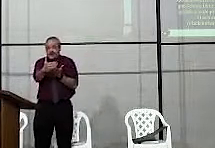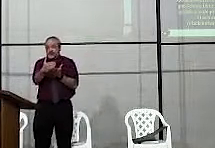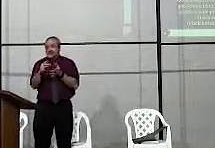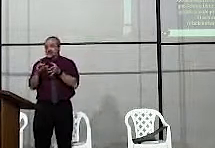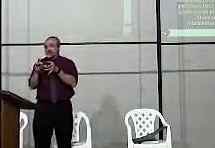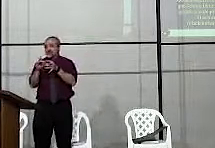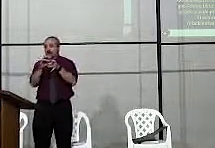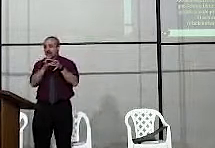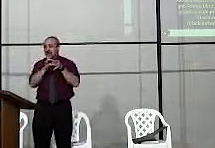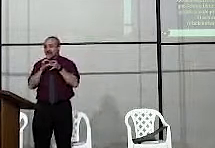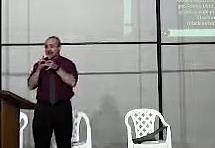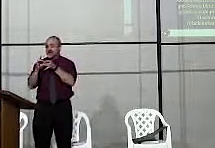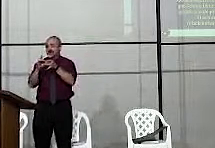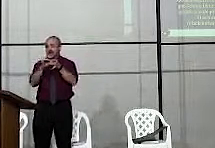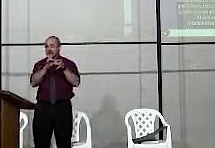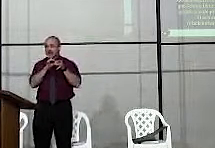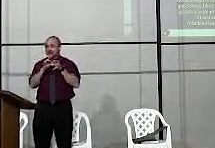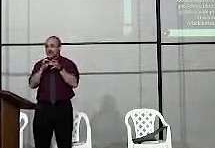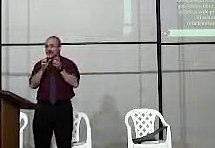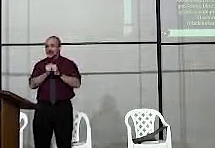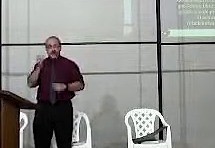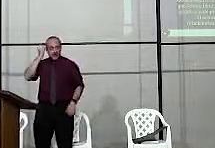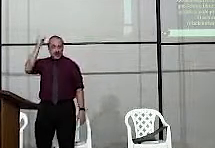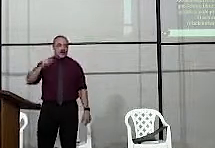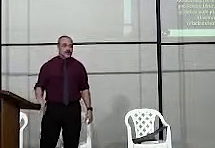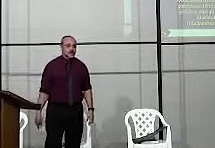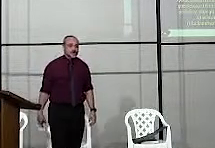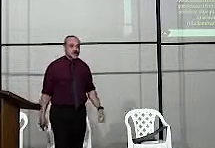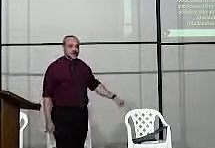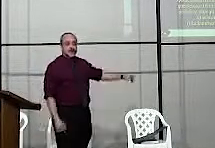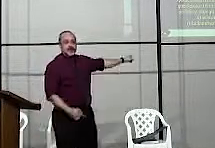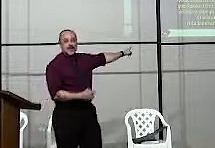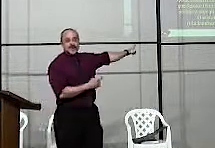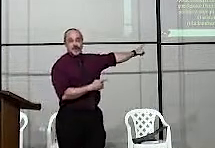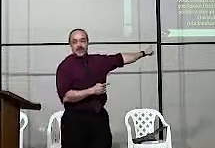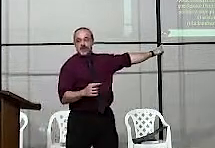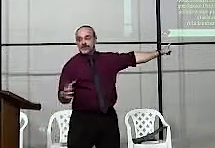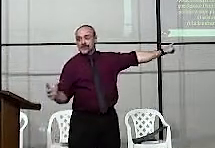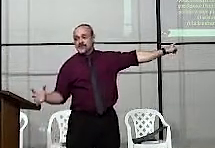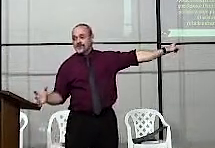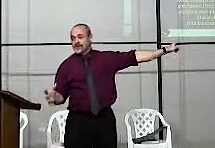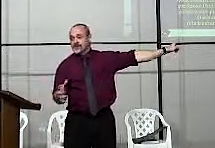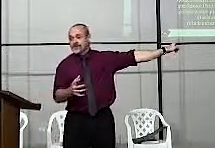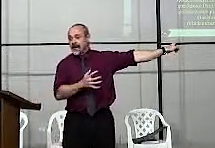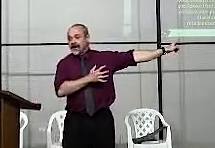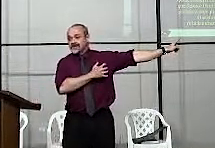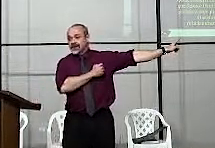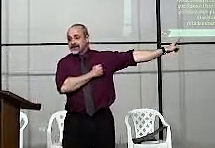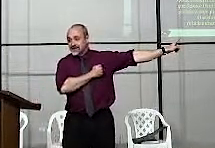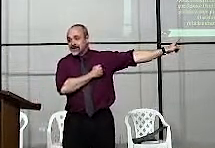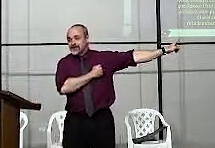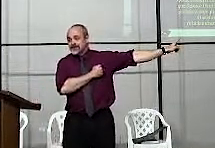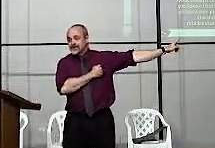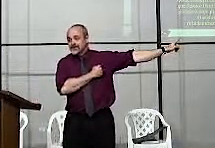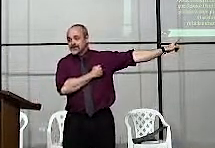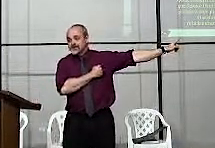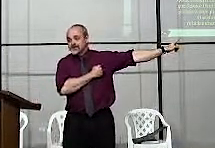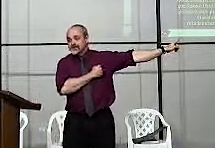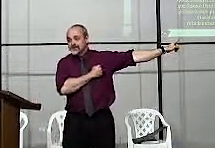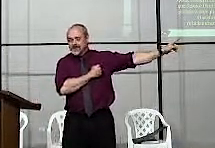começo de um relacionamento com Deus. Isso é a